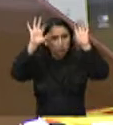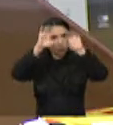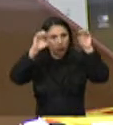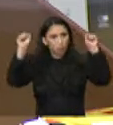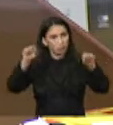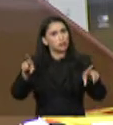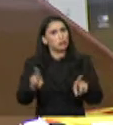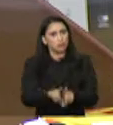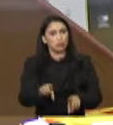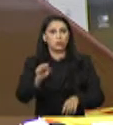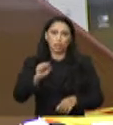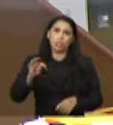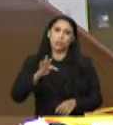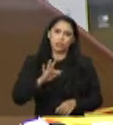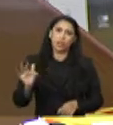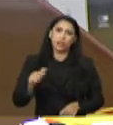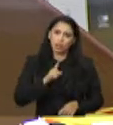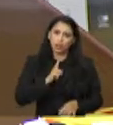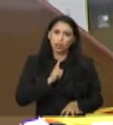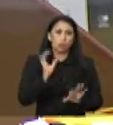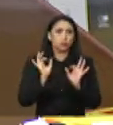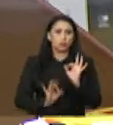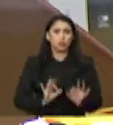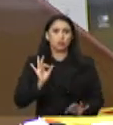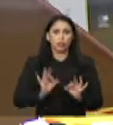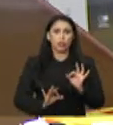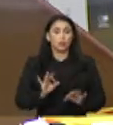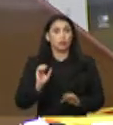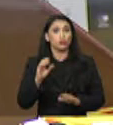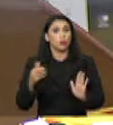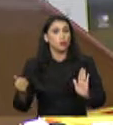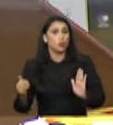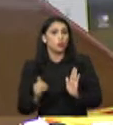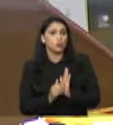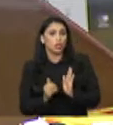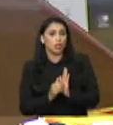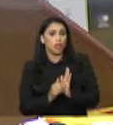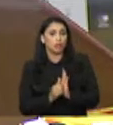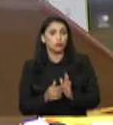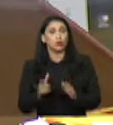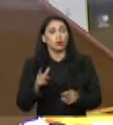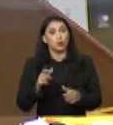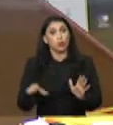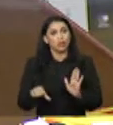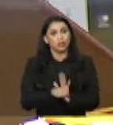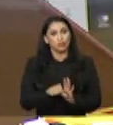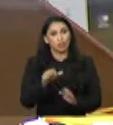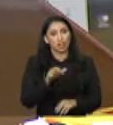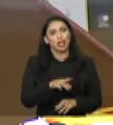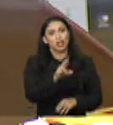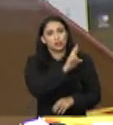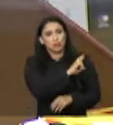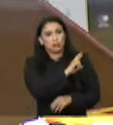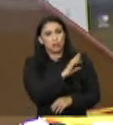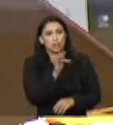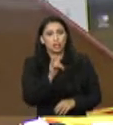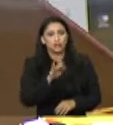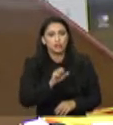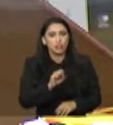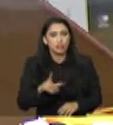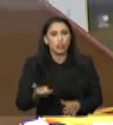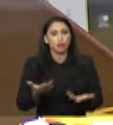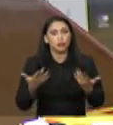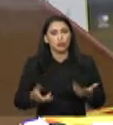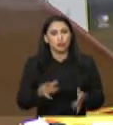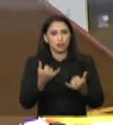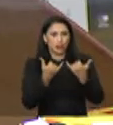os quais normalmente estão sujeitos a julgamento apenas pelo Senado Federal por crimes de responsabilidade cujas descrições típicas